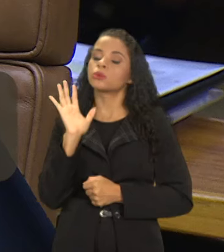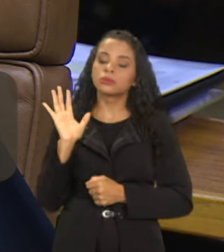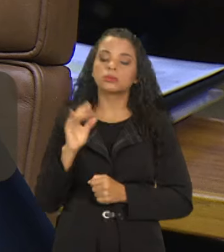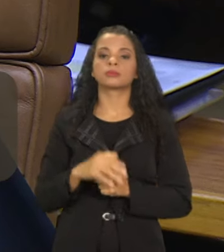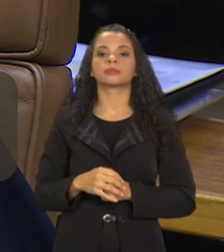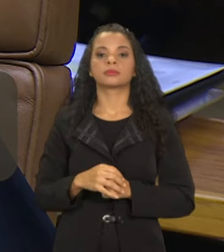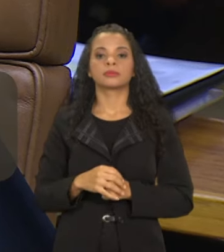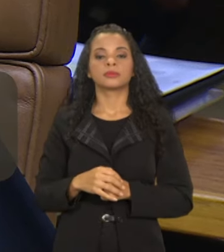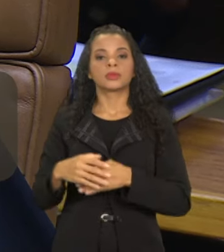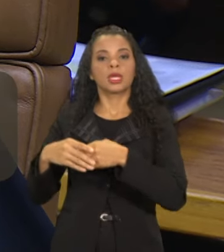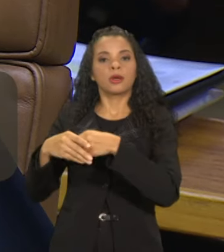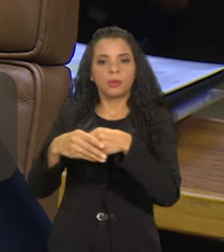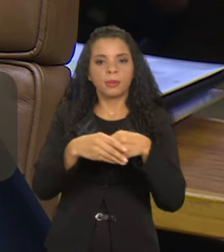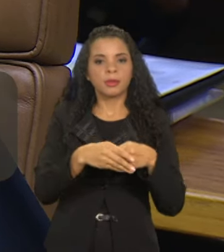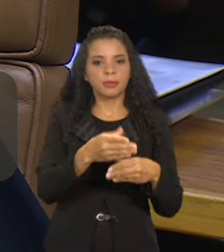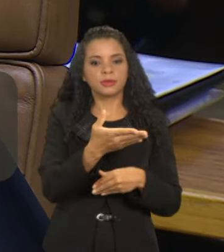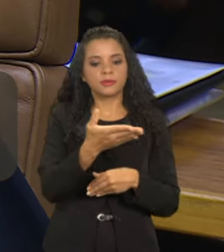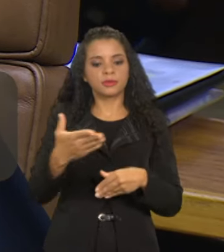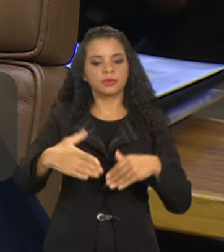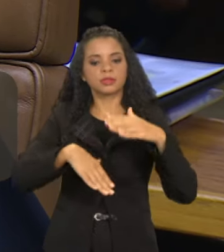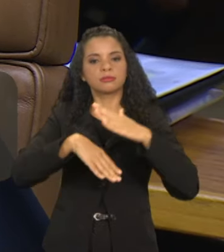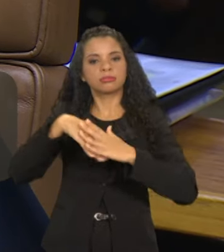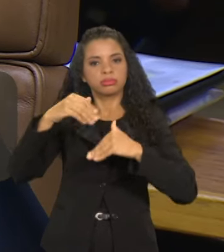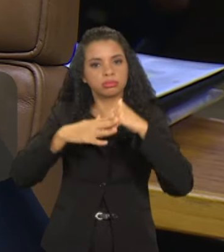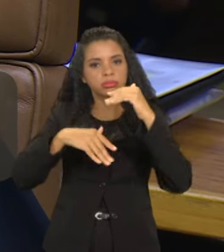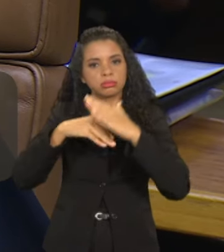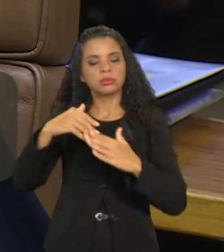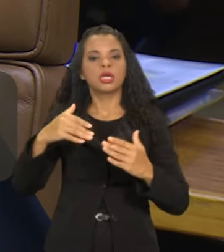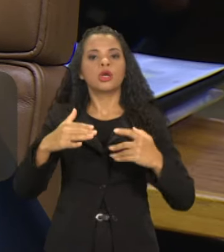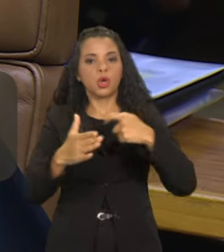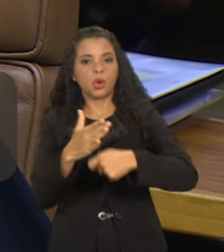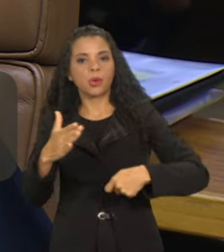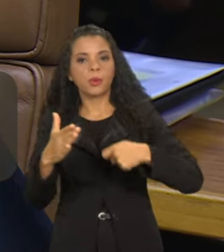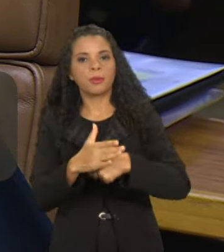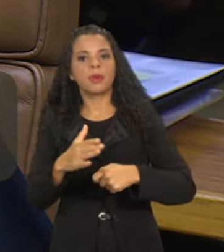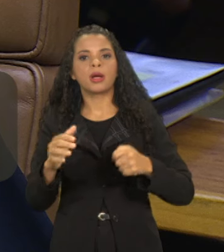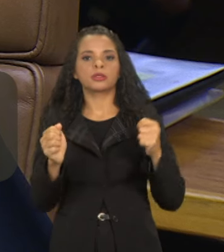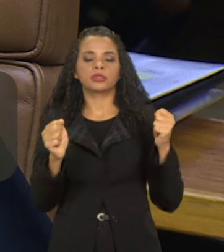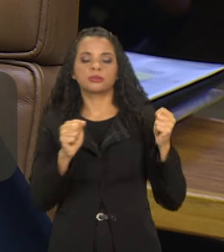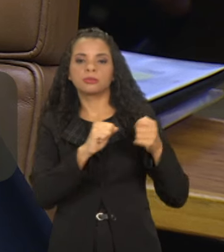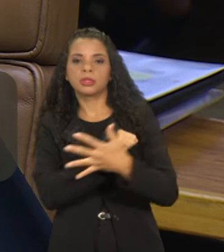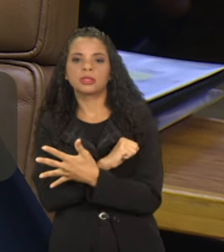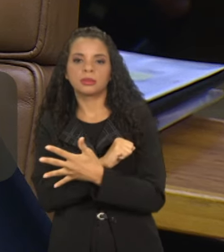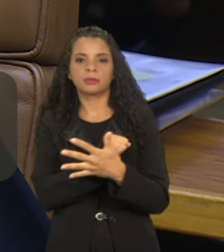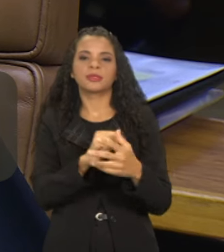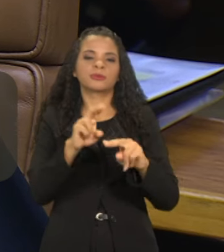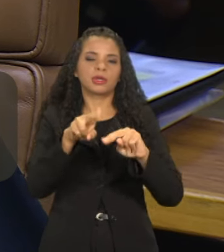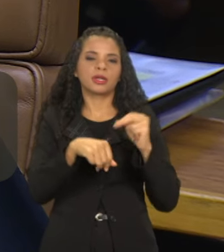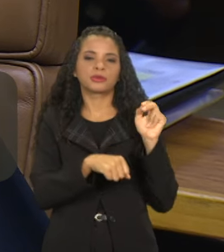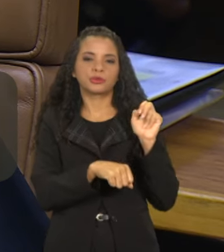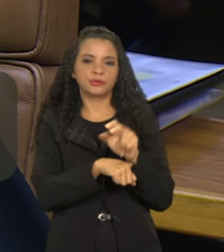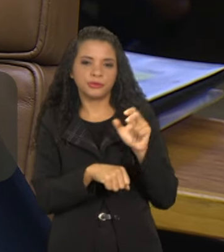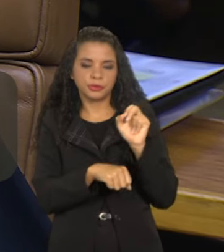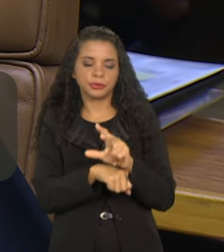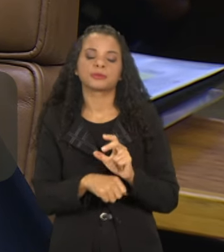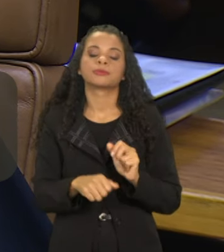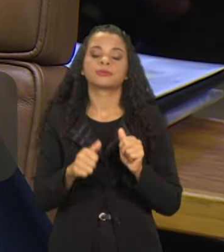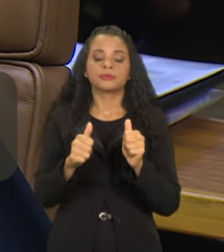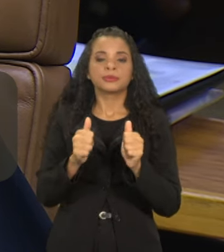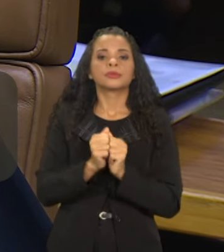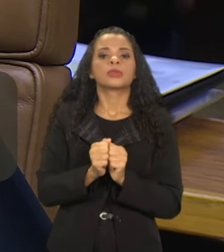à proatividade exercida por esta Suprema Corte no combate à pandemia causada pelo vírus Covid-19. Sem sombra de dúvidas, essa pandemia de